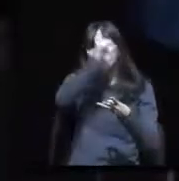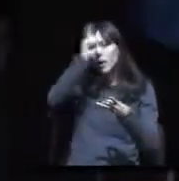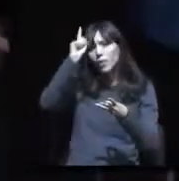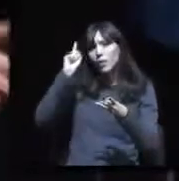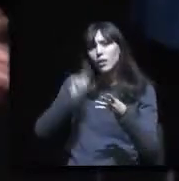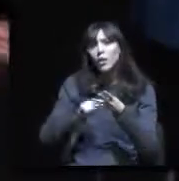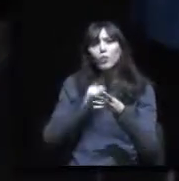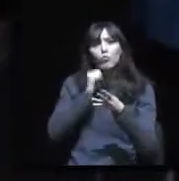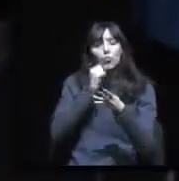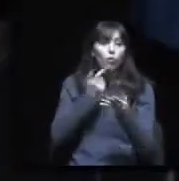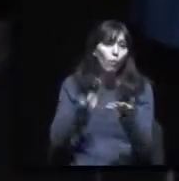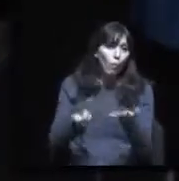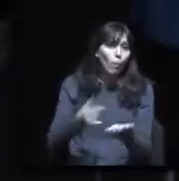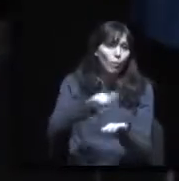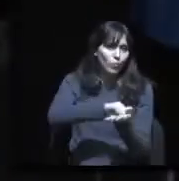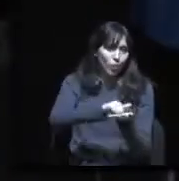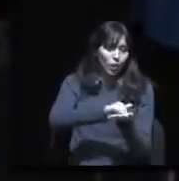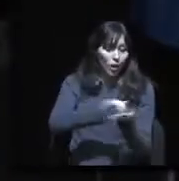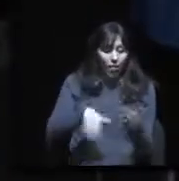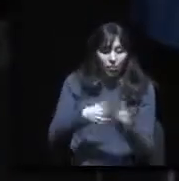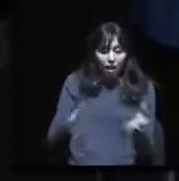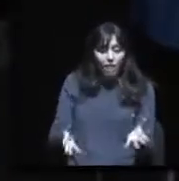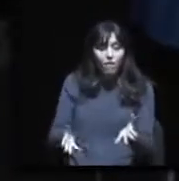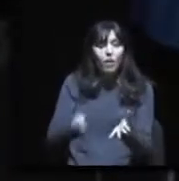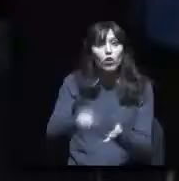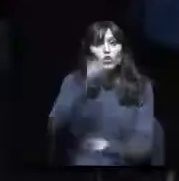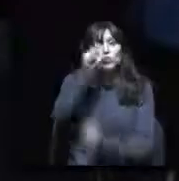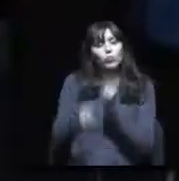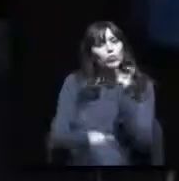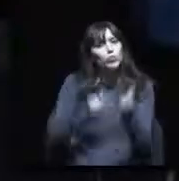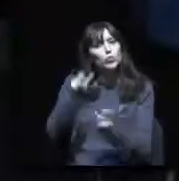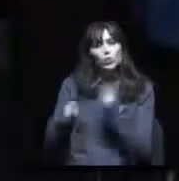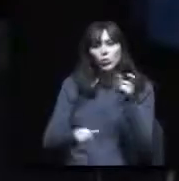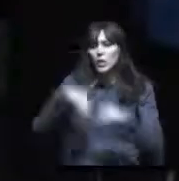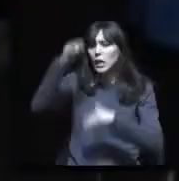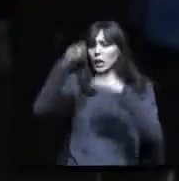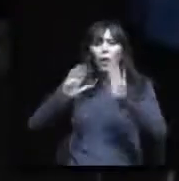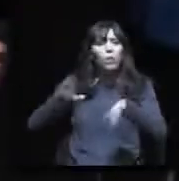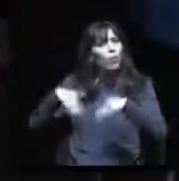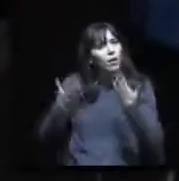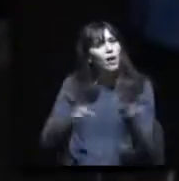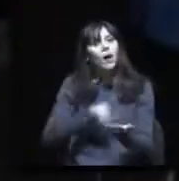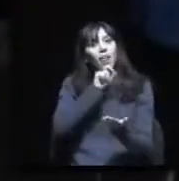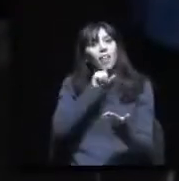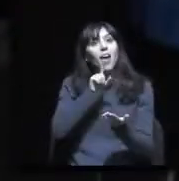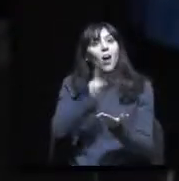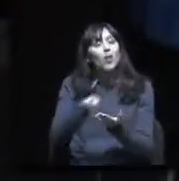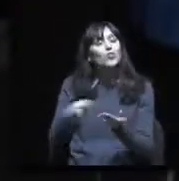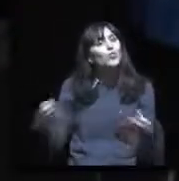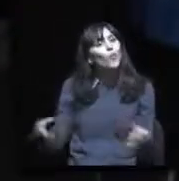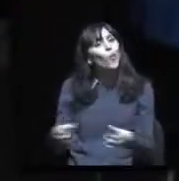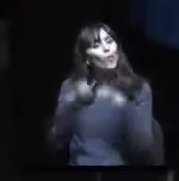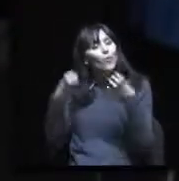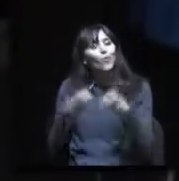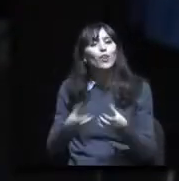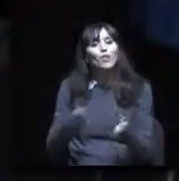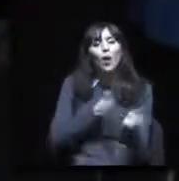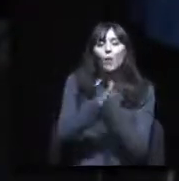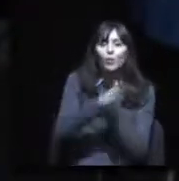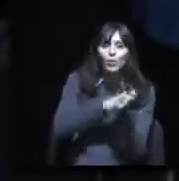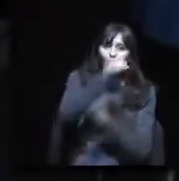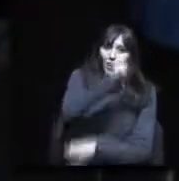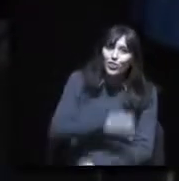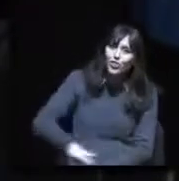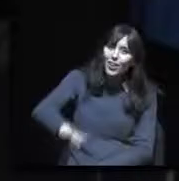esta prática em Lisboa seria proporcionar aos lisboetas de qualquer idade uma nova maneira de conviverem e desfrutarem dos jardins